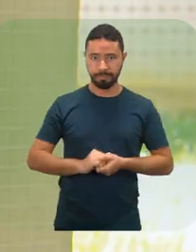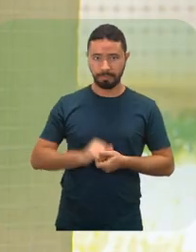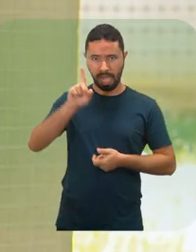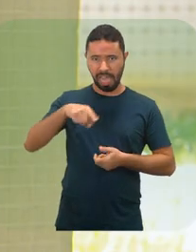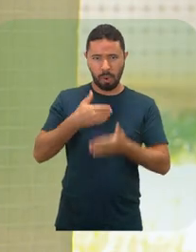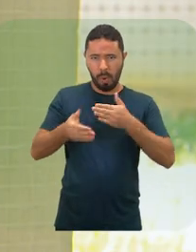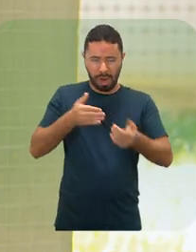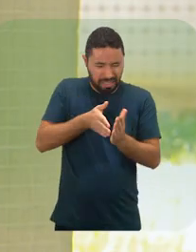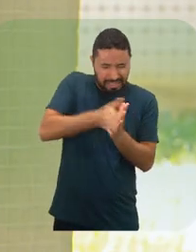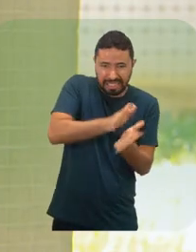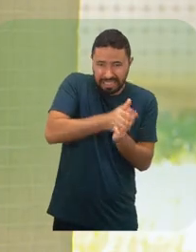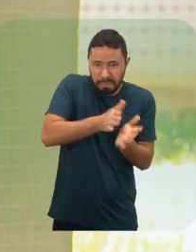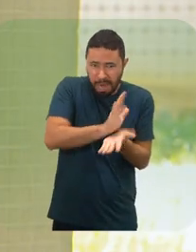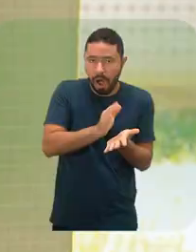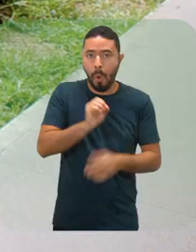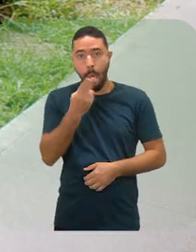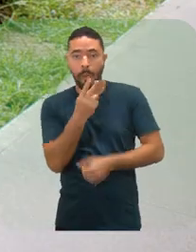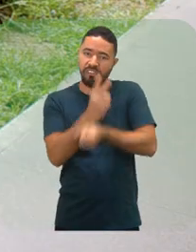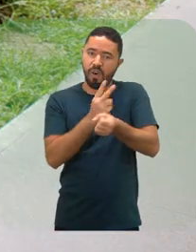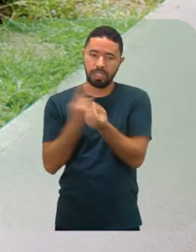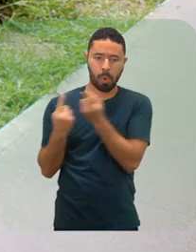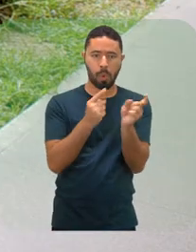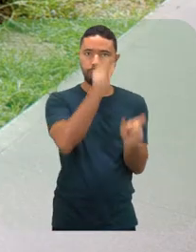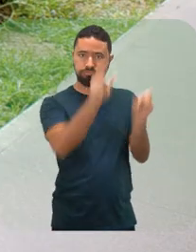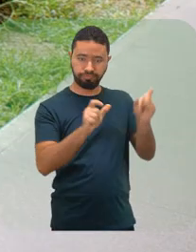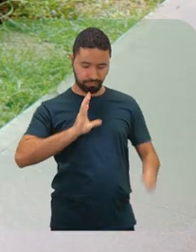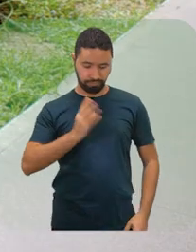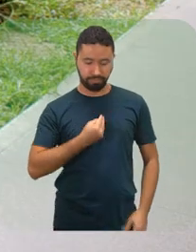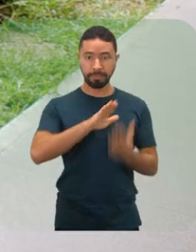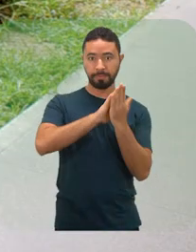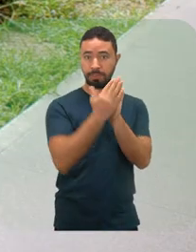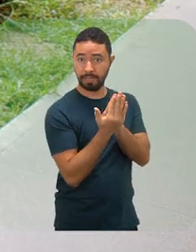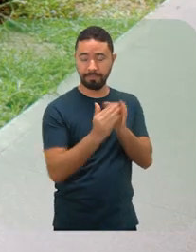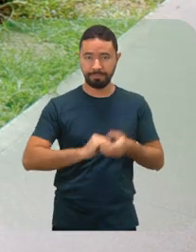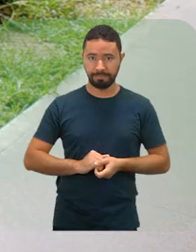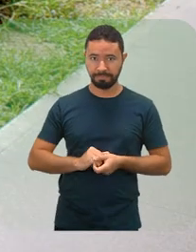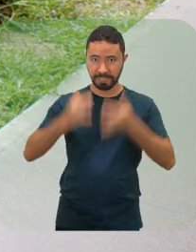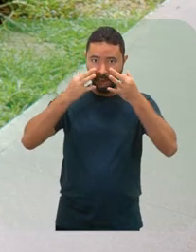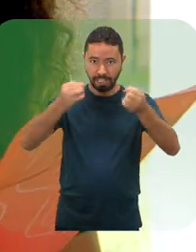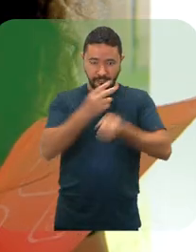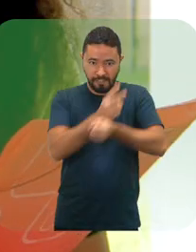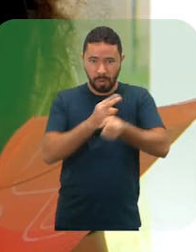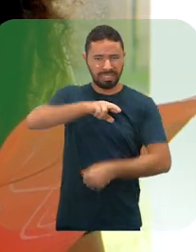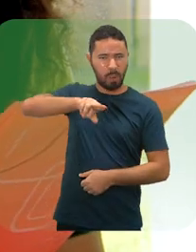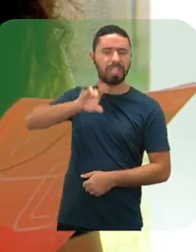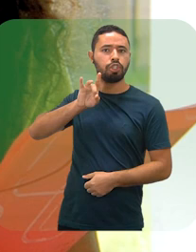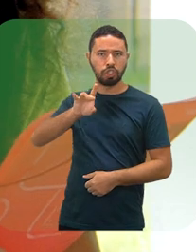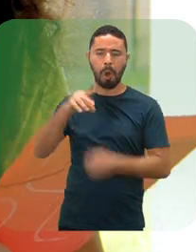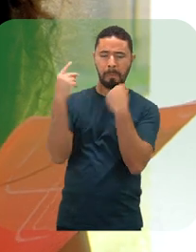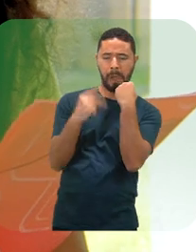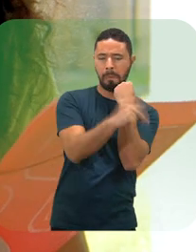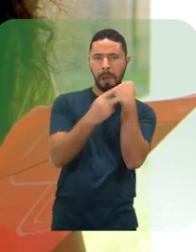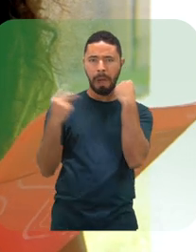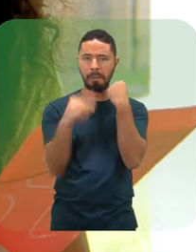Transfobia é toda e qualquer forma de discriminação ou violência contra pessoas trans e travestis. Se liga, a violência não